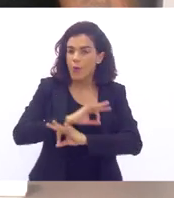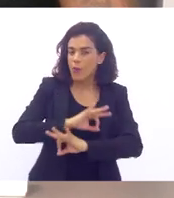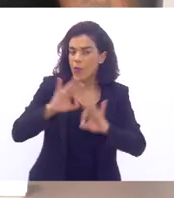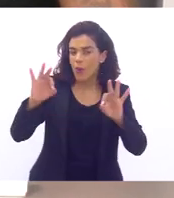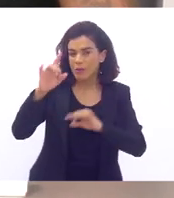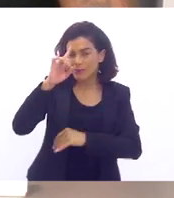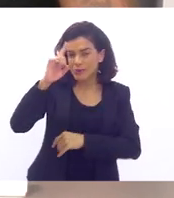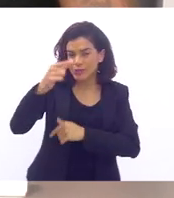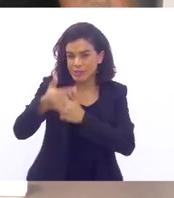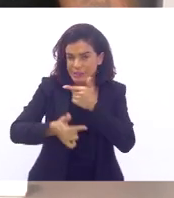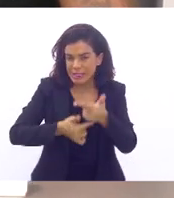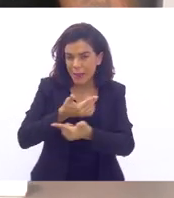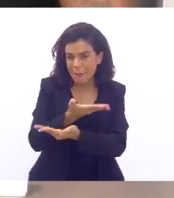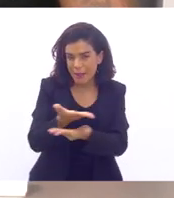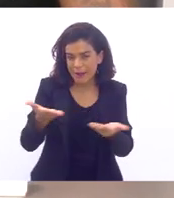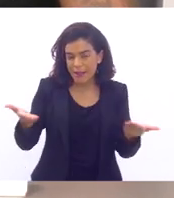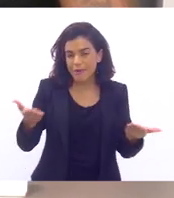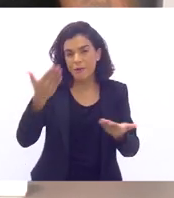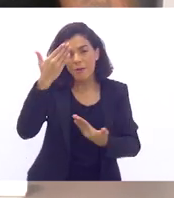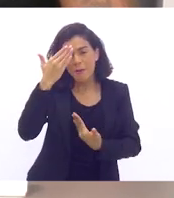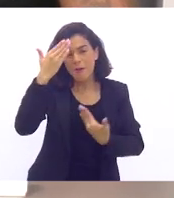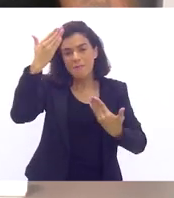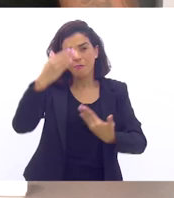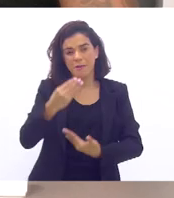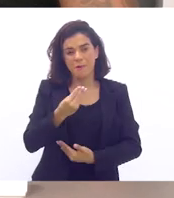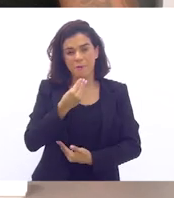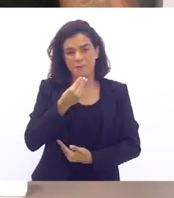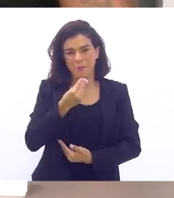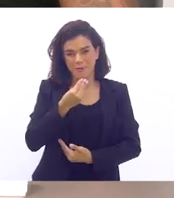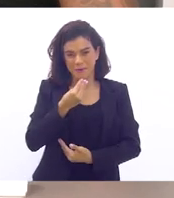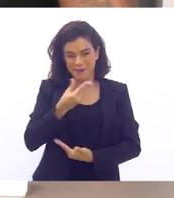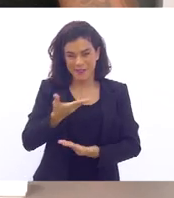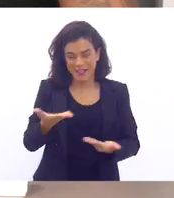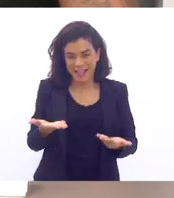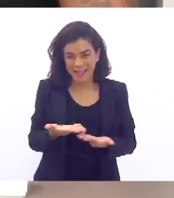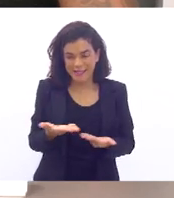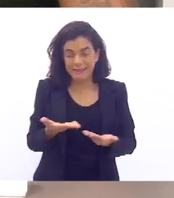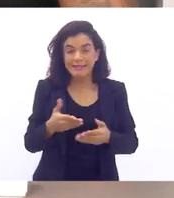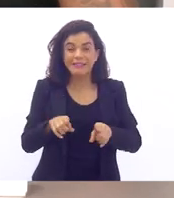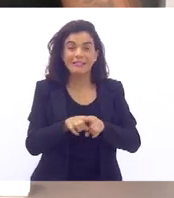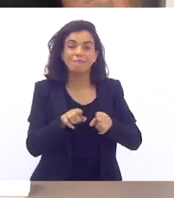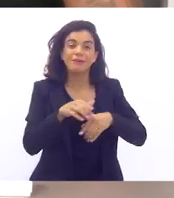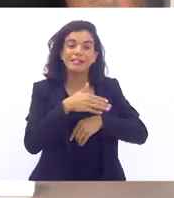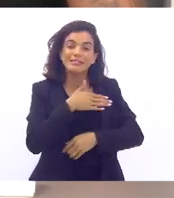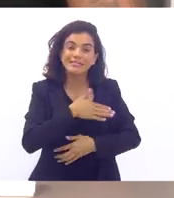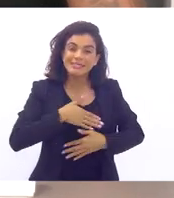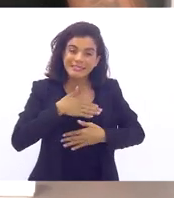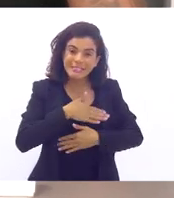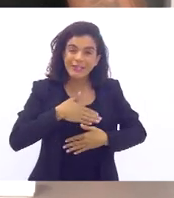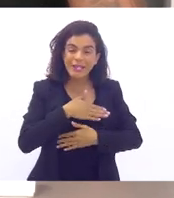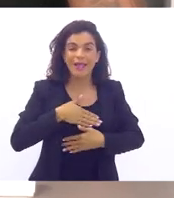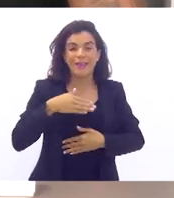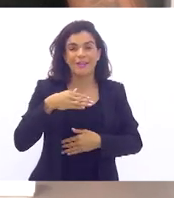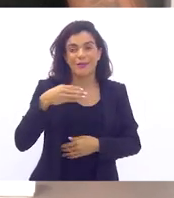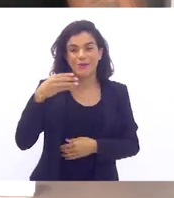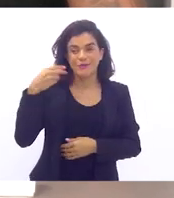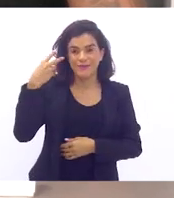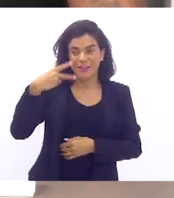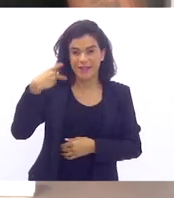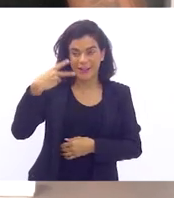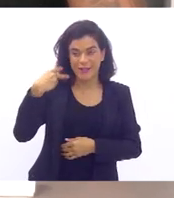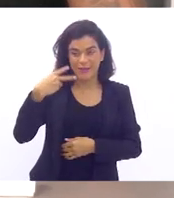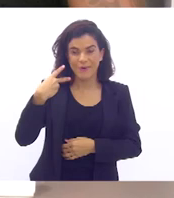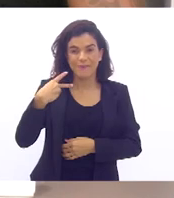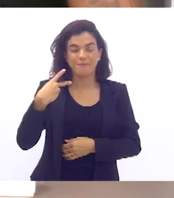para todos muito obrigado pela oportunidade e estaremos juntos saudar o nosso Vereador Rogério Amorim grande